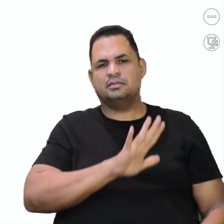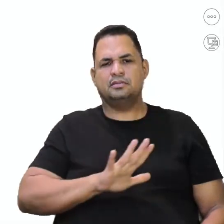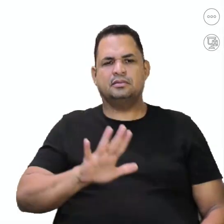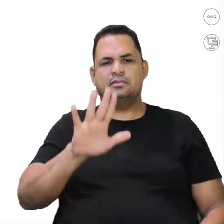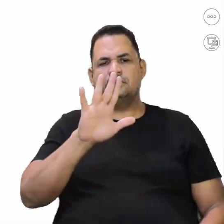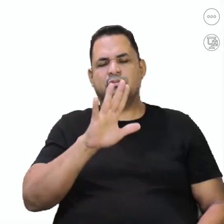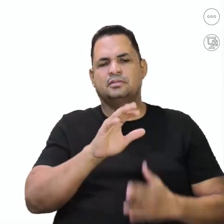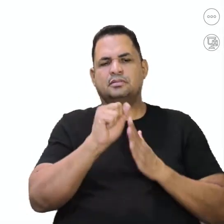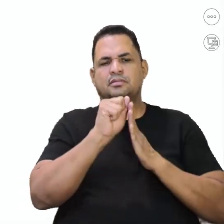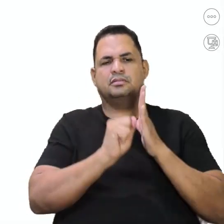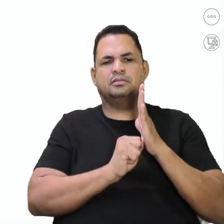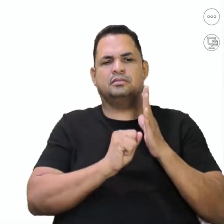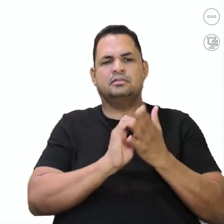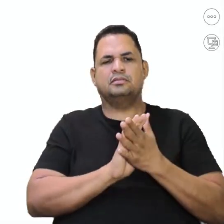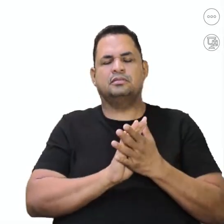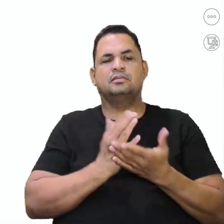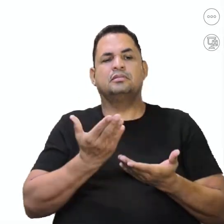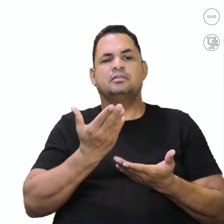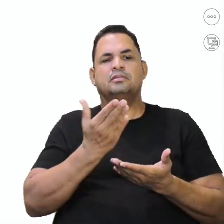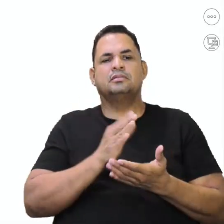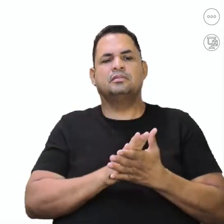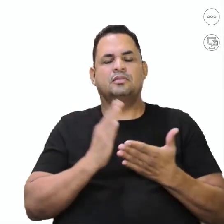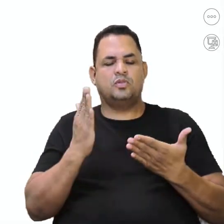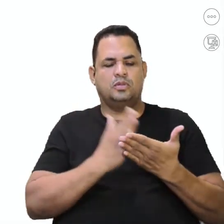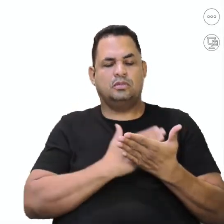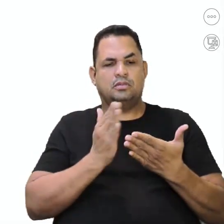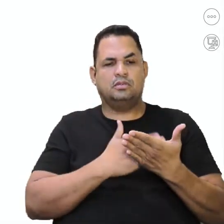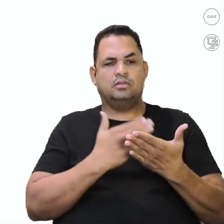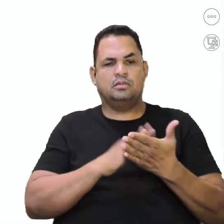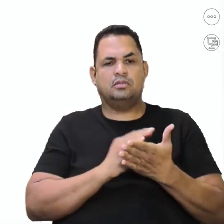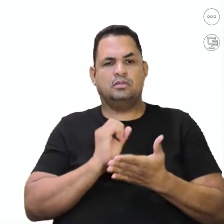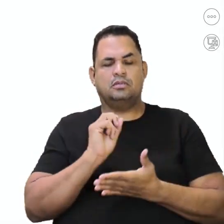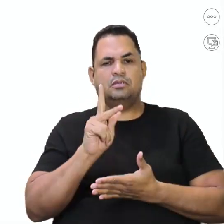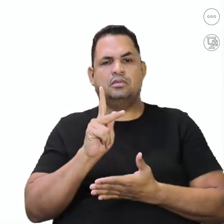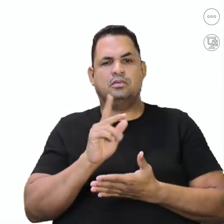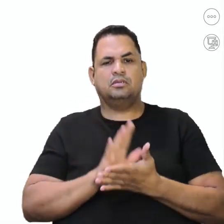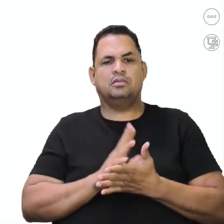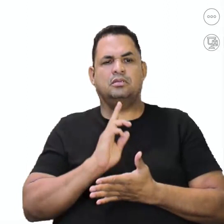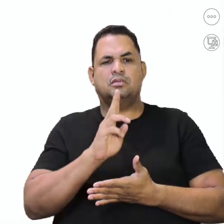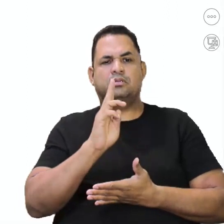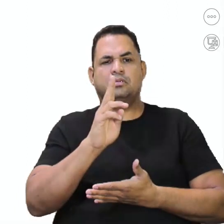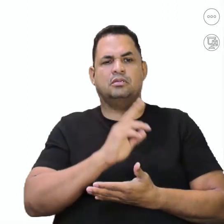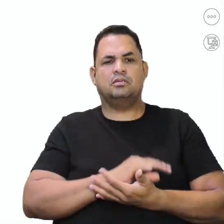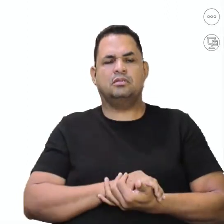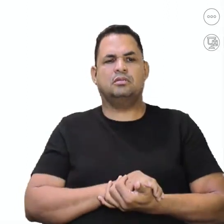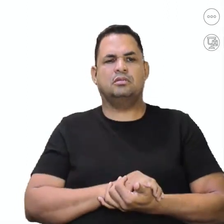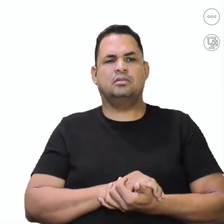deste artigo, Annual Report, no caso aqui é um livro, ok? Vamos seguir?